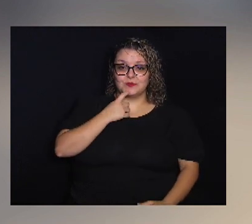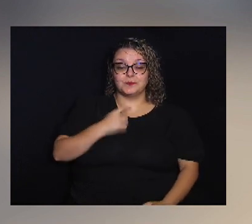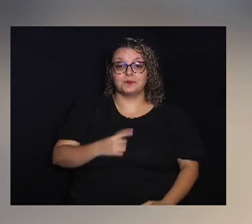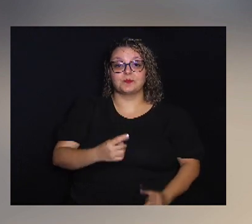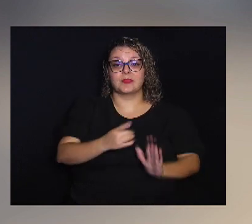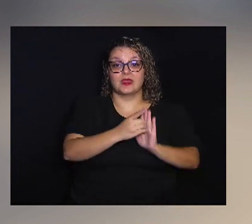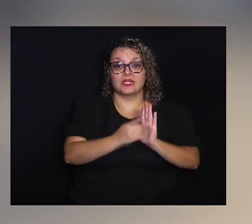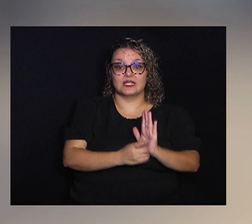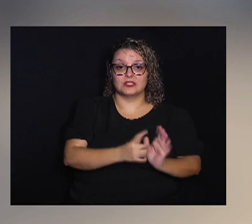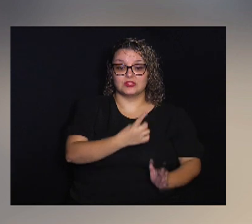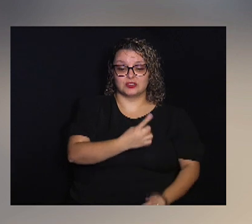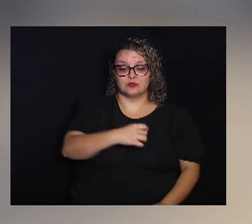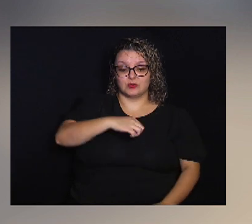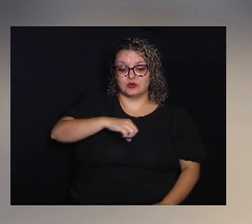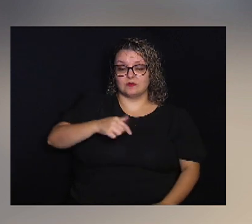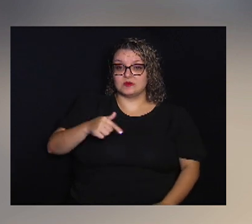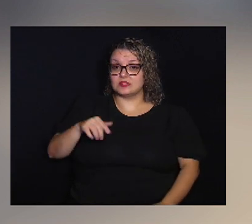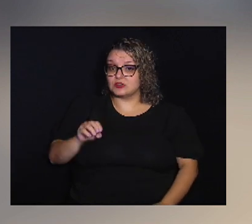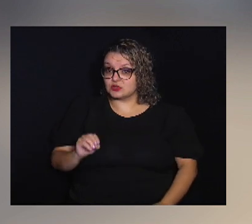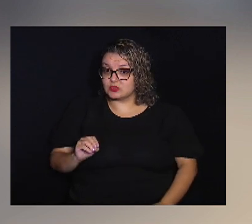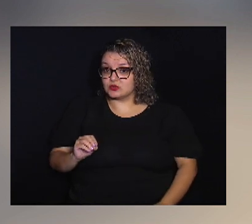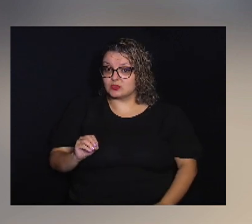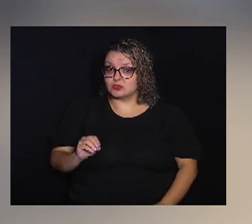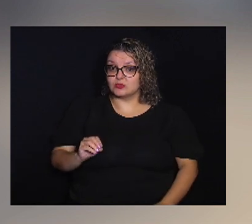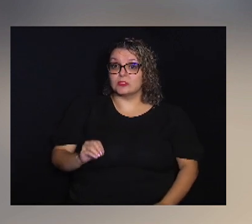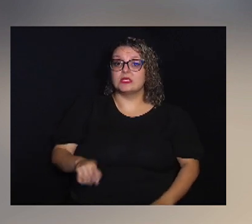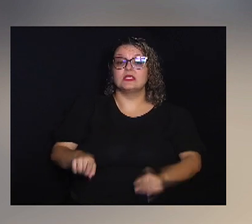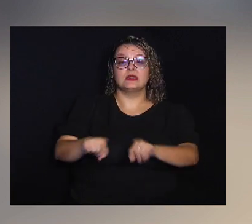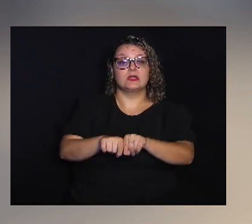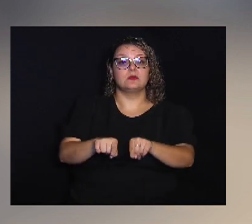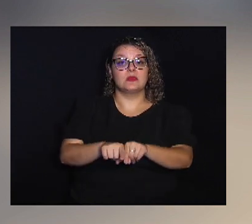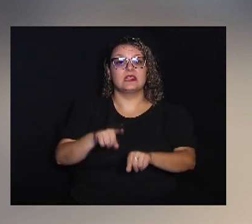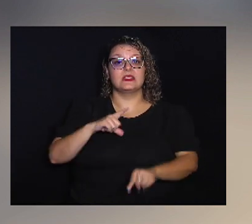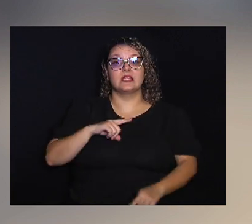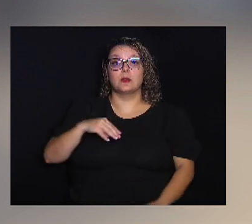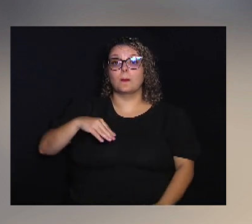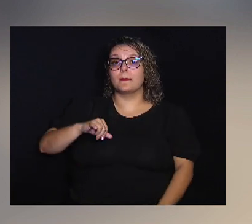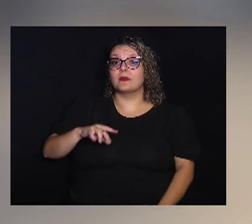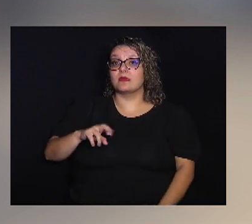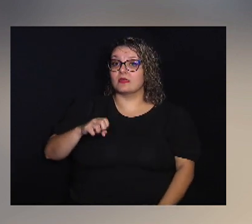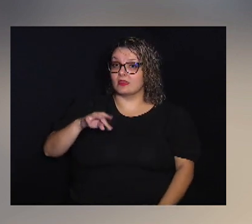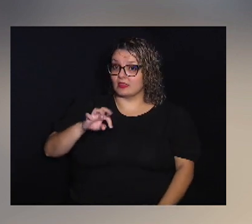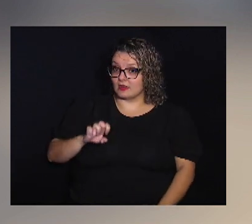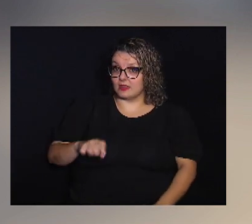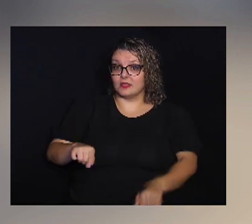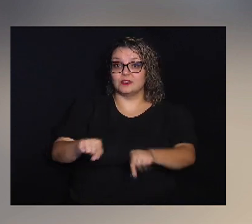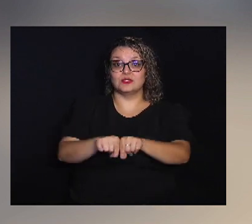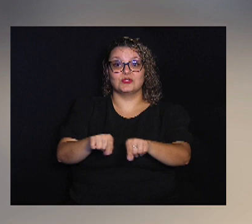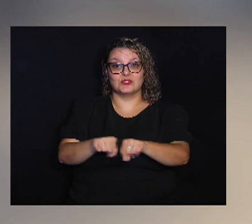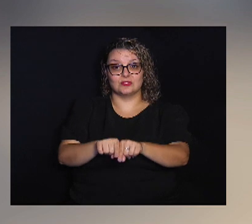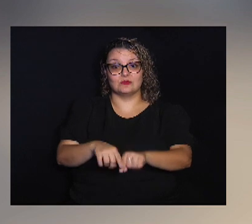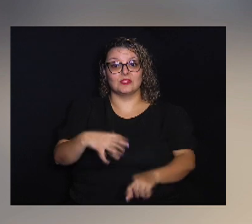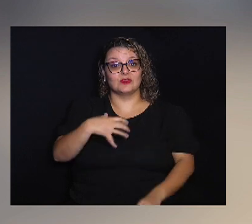de 1970, o obelisco também tem um mirante, que inclusive em condições climáticas